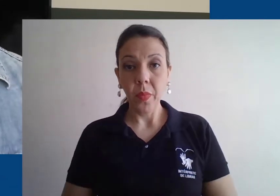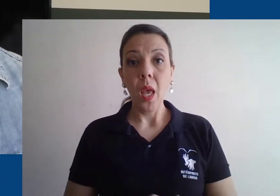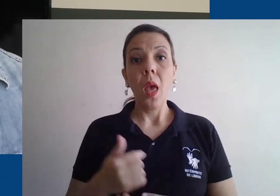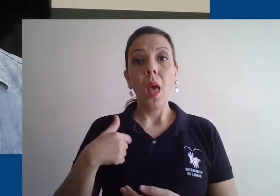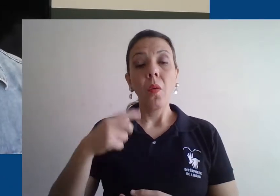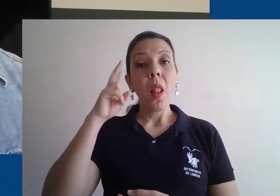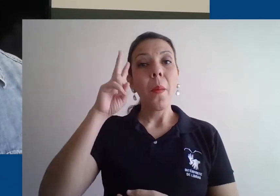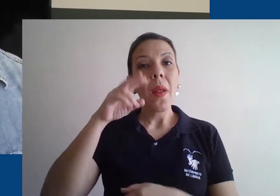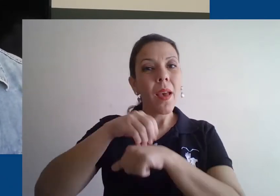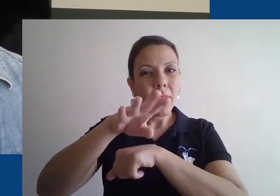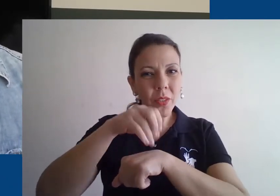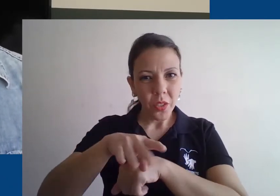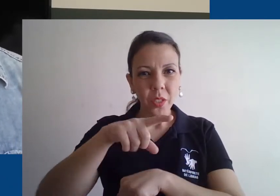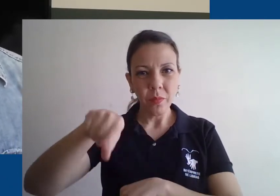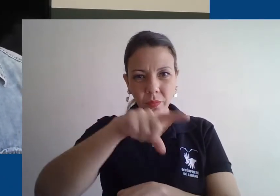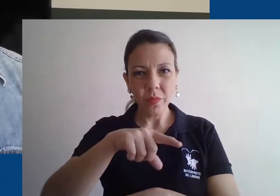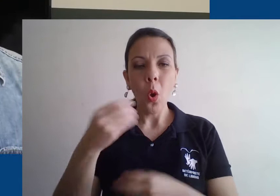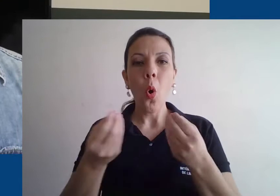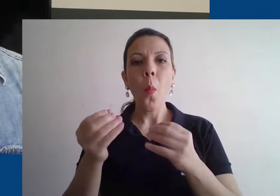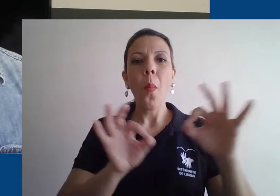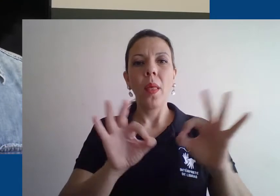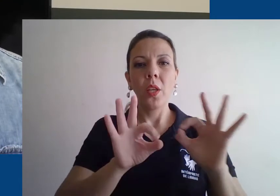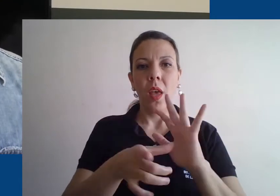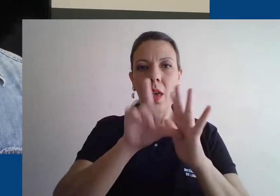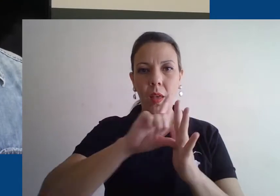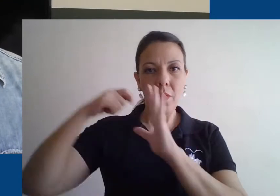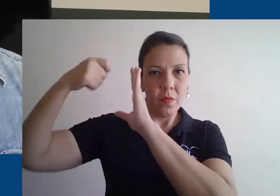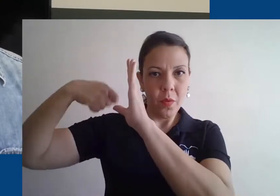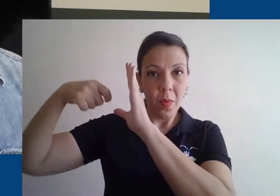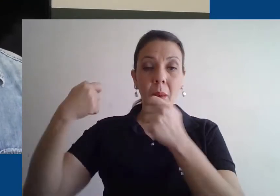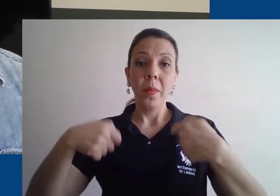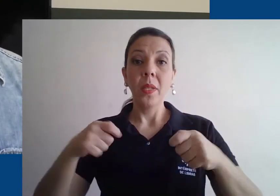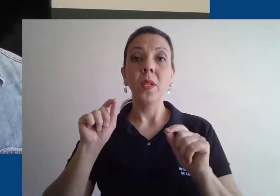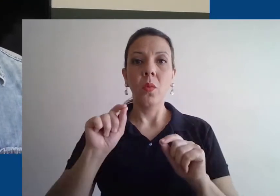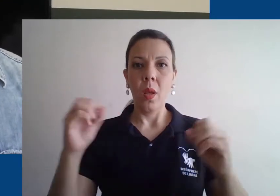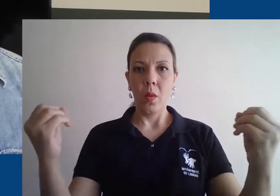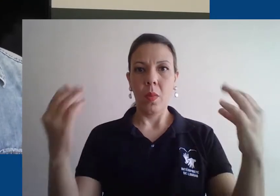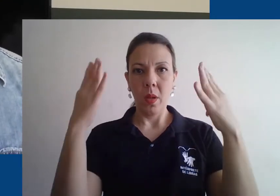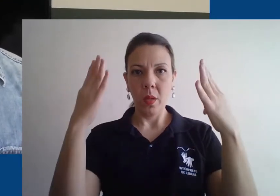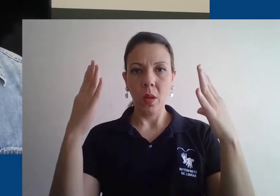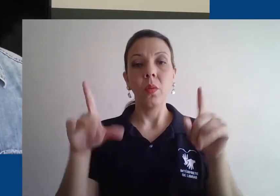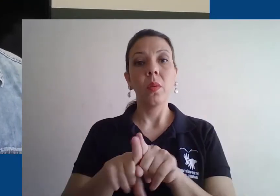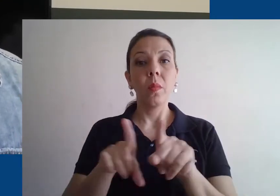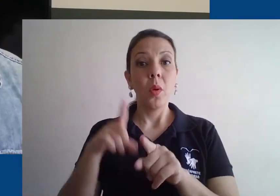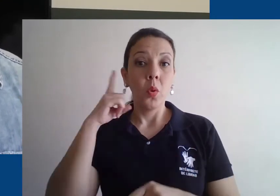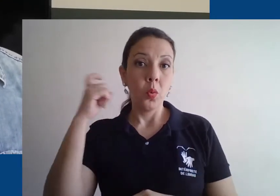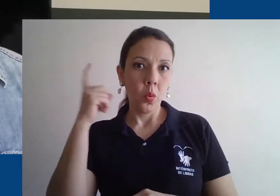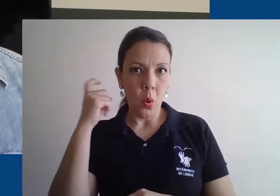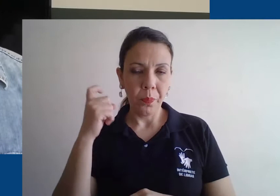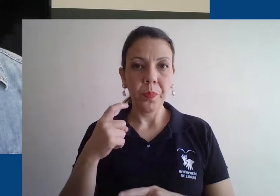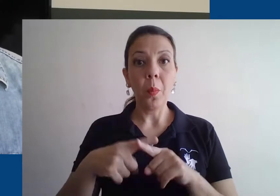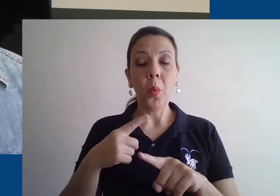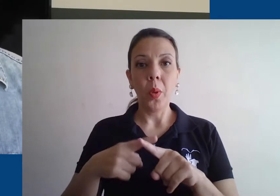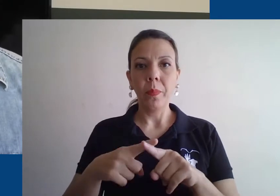início quando eu falei sobre planejamento, sobre iluminação e sobre som. Principalmente se você for se gravar de alguma forma, é